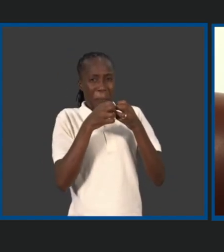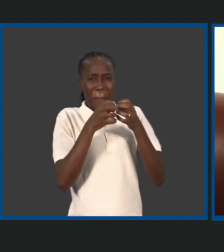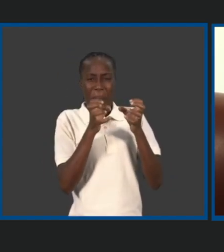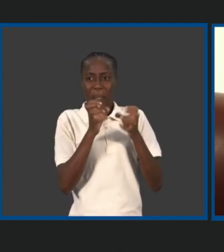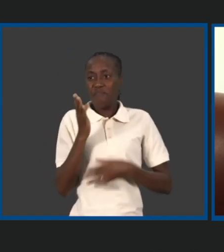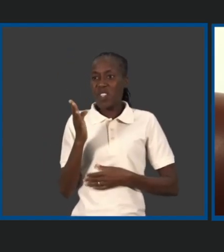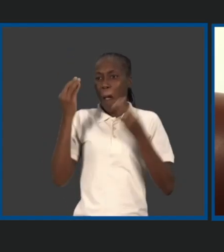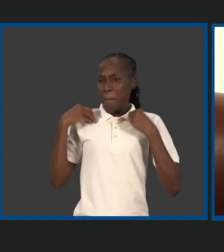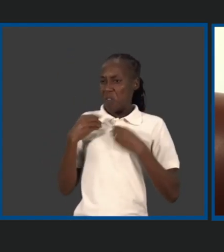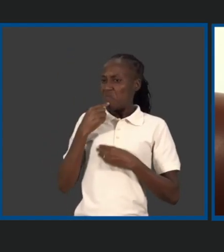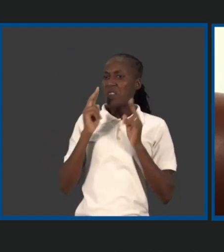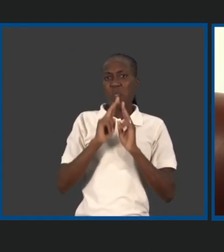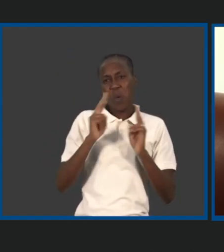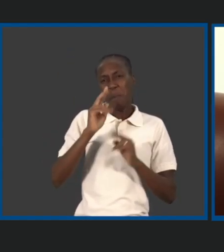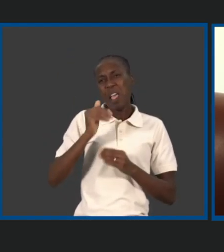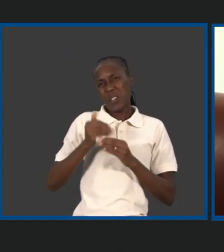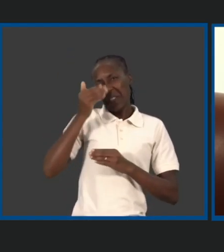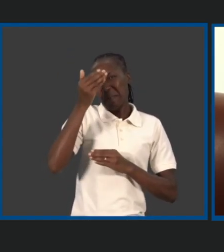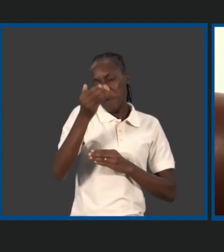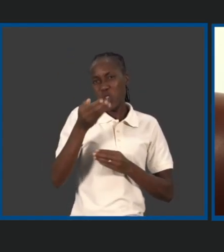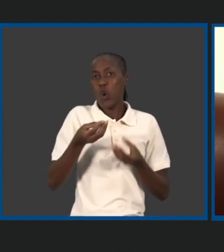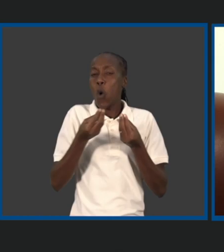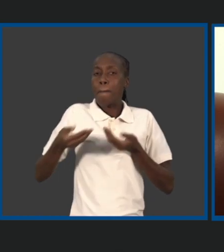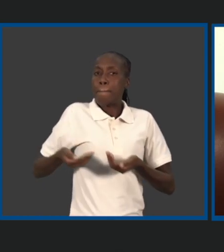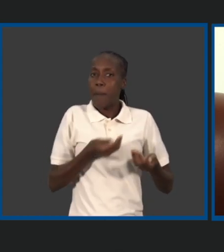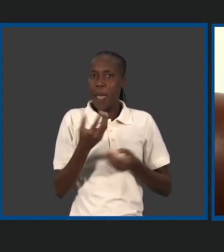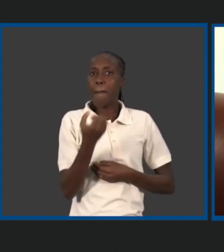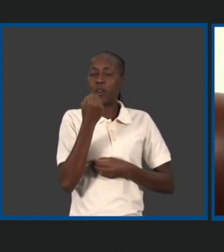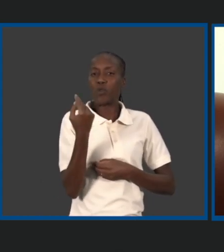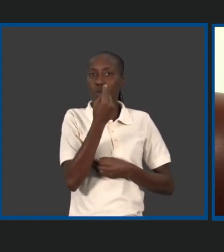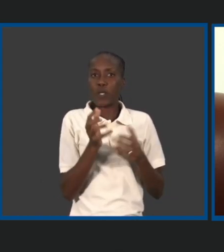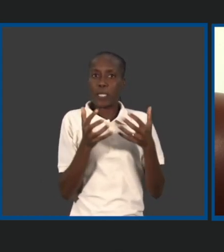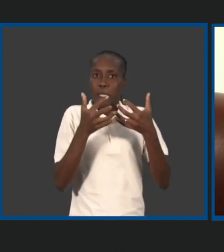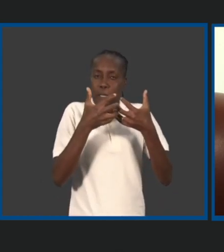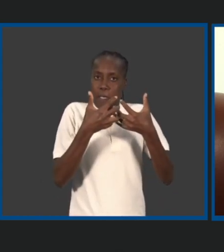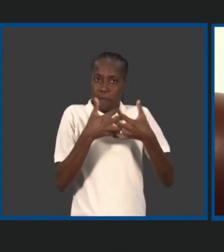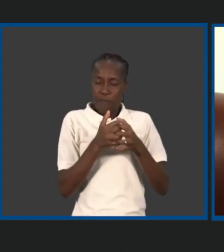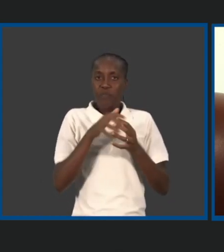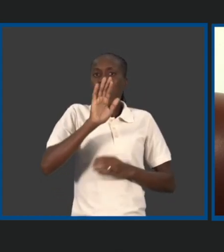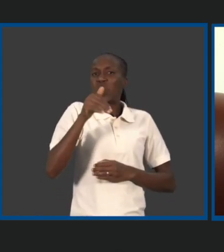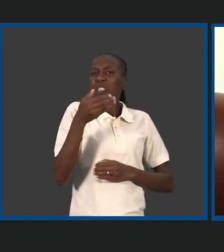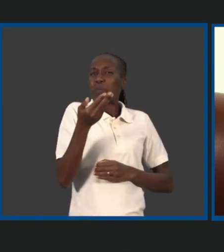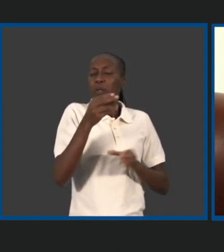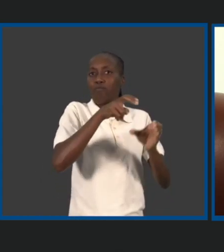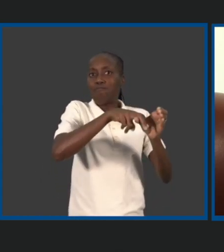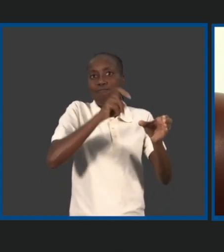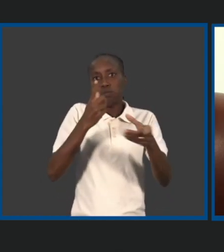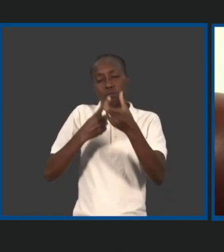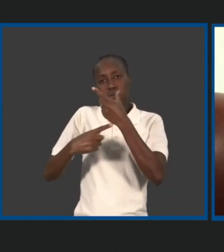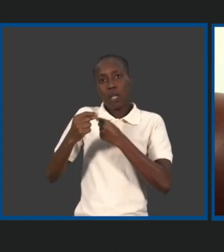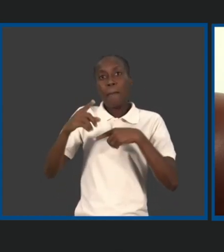uma coisa normal, como bebê. Com o tempo, havia de se fechar. Então, tivemos alta. Quando tivemos alta, ela